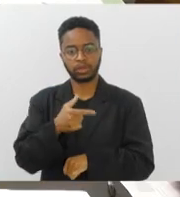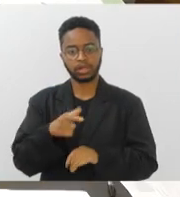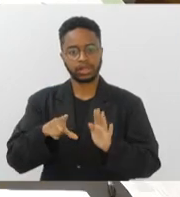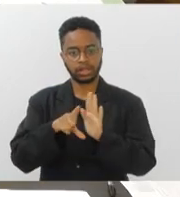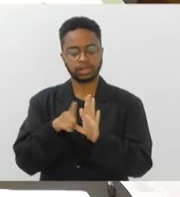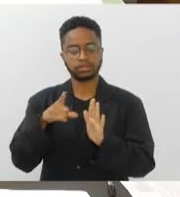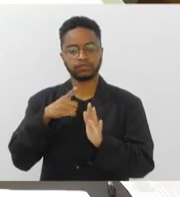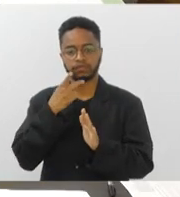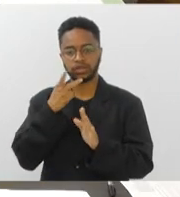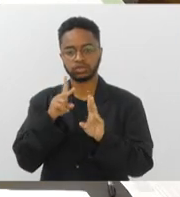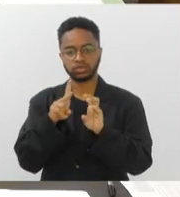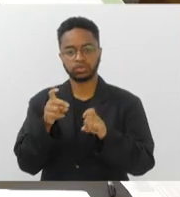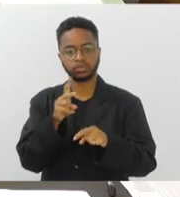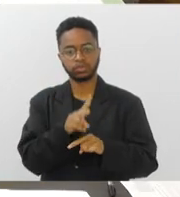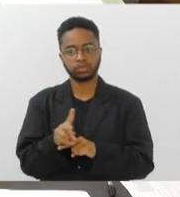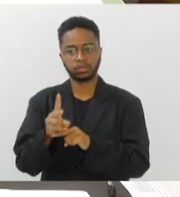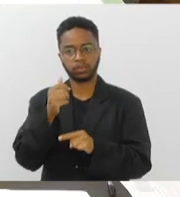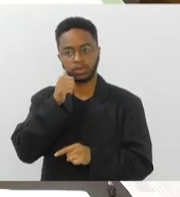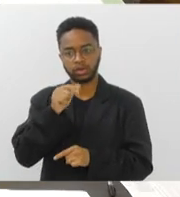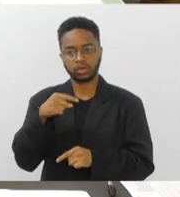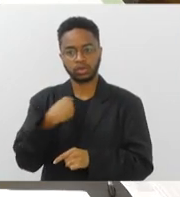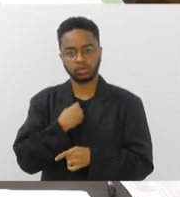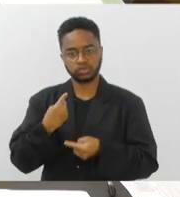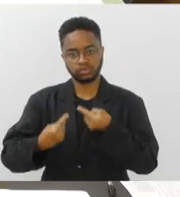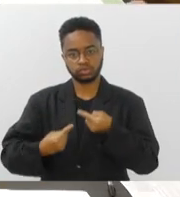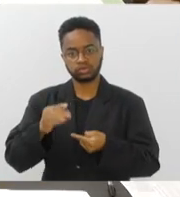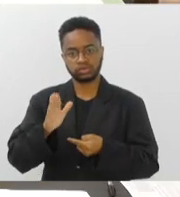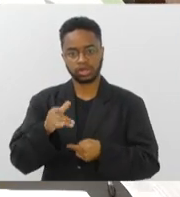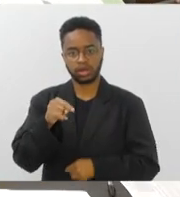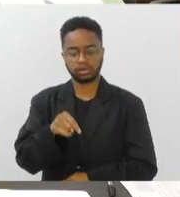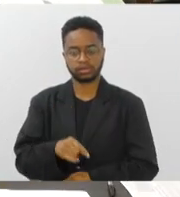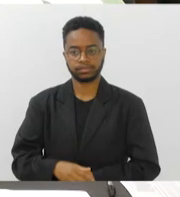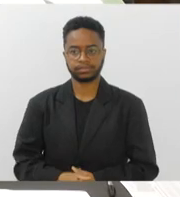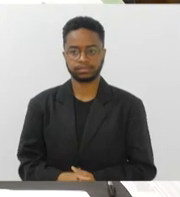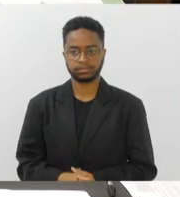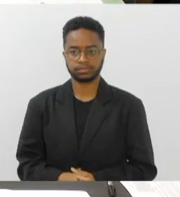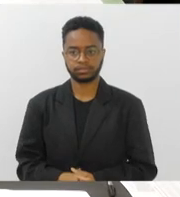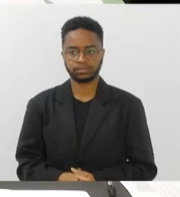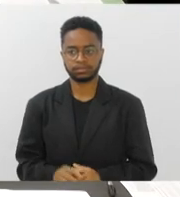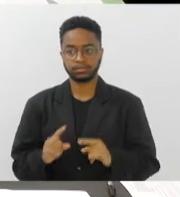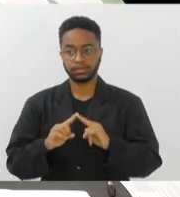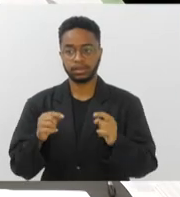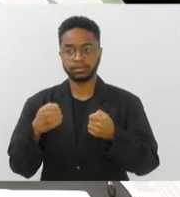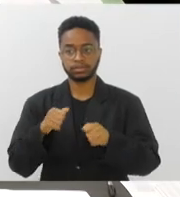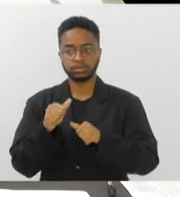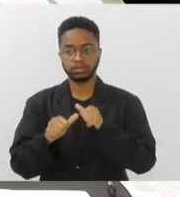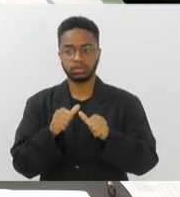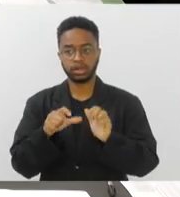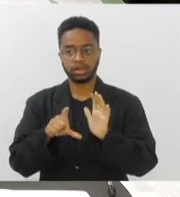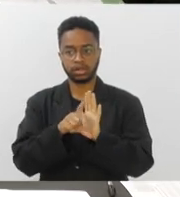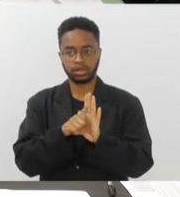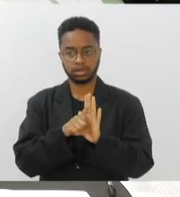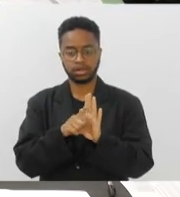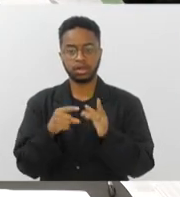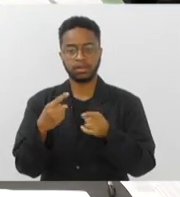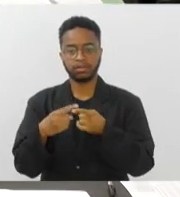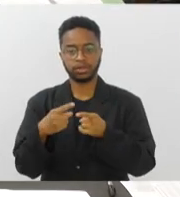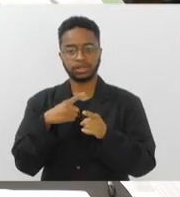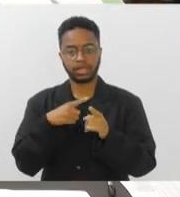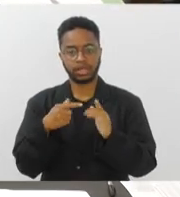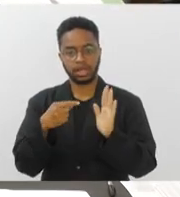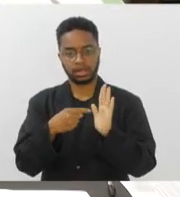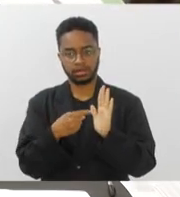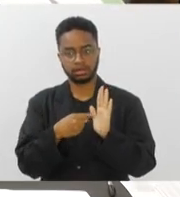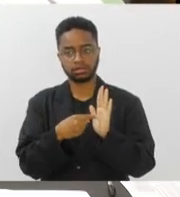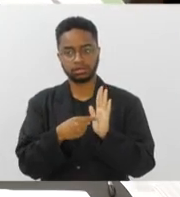mulher, como a gente já discutiu aqui na ocasião. Mas aí ele deveria modificar a lei. Porque eu estou aqui com a lei que